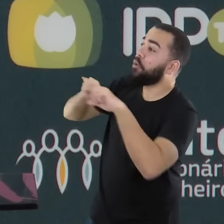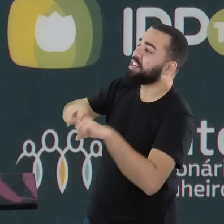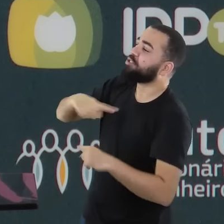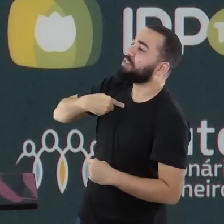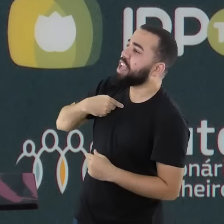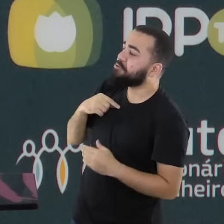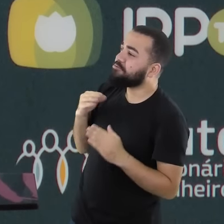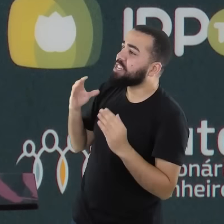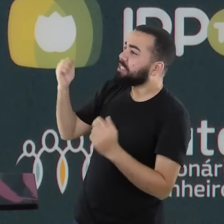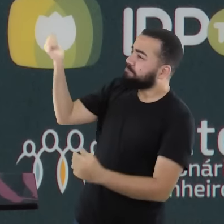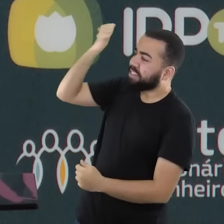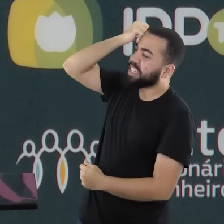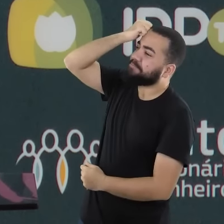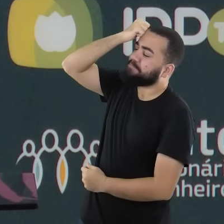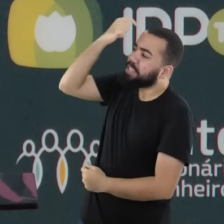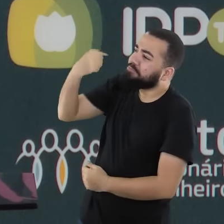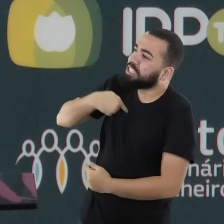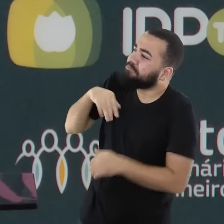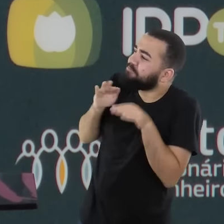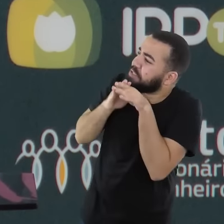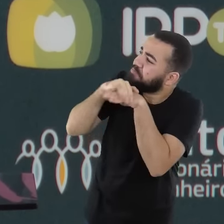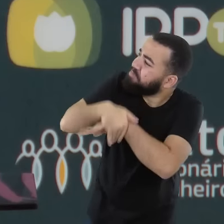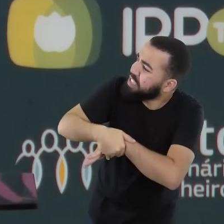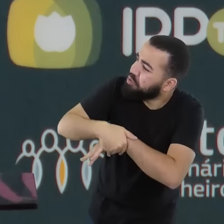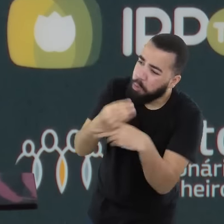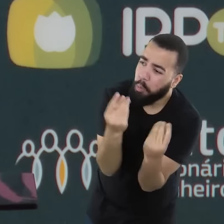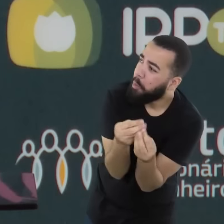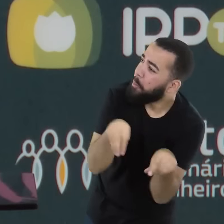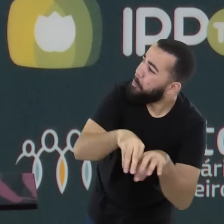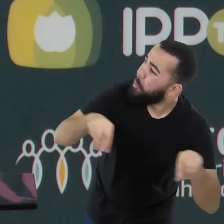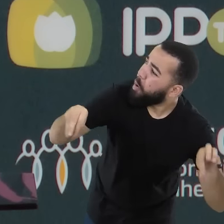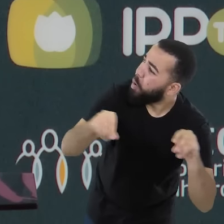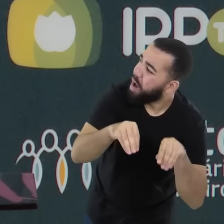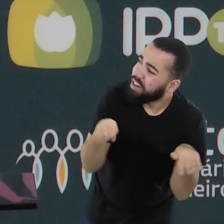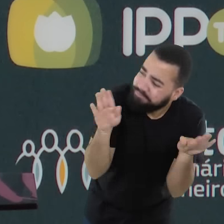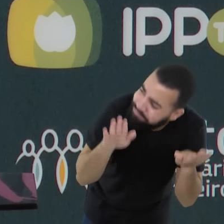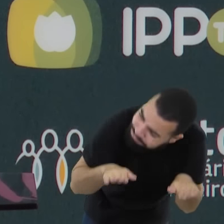no pó e na cinza.